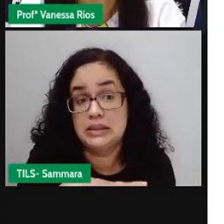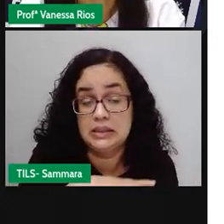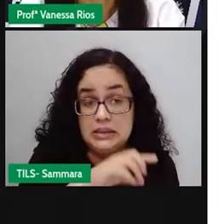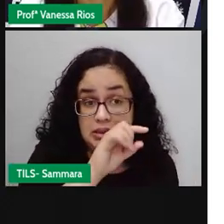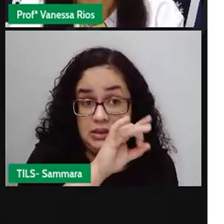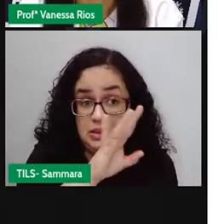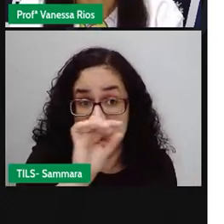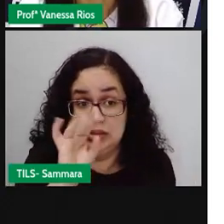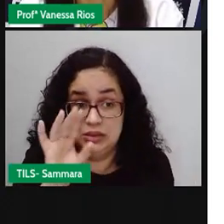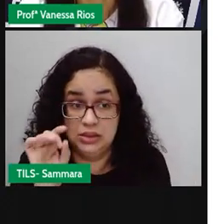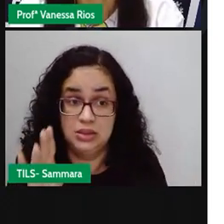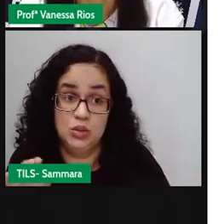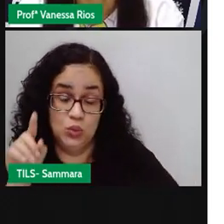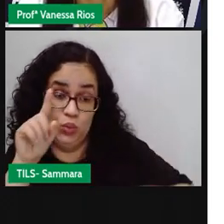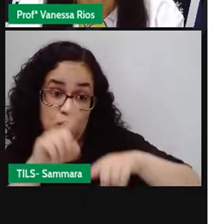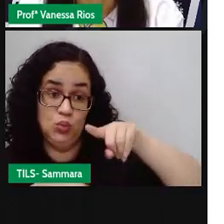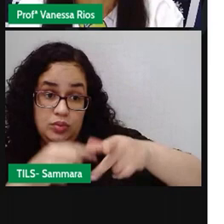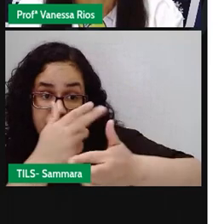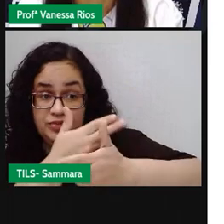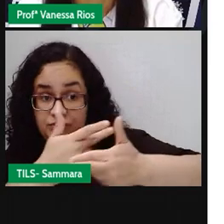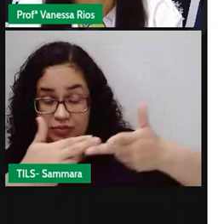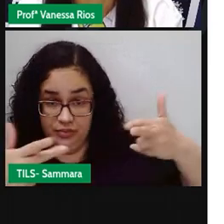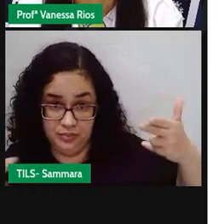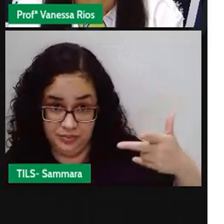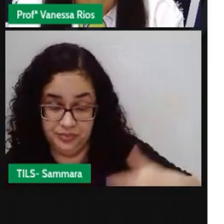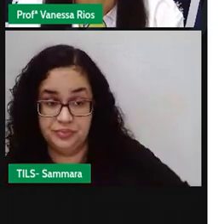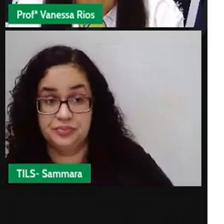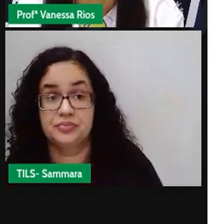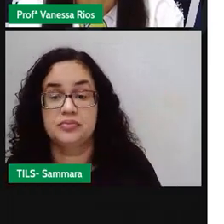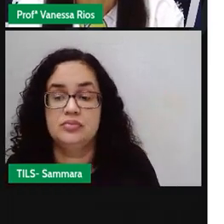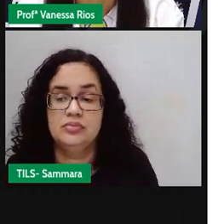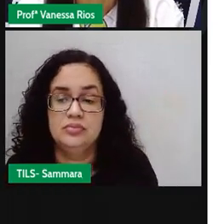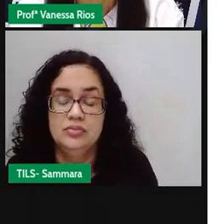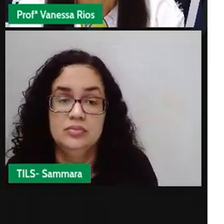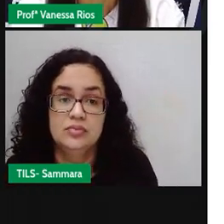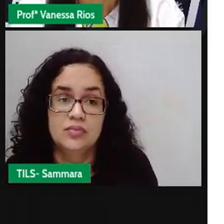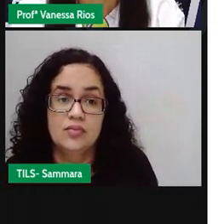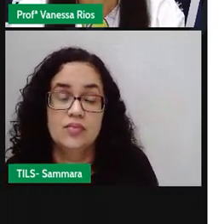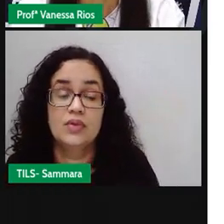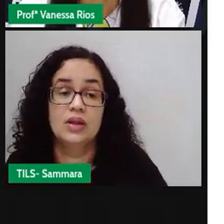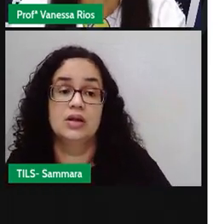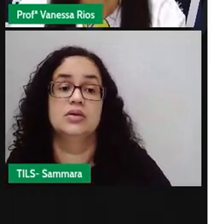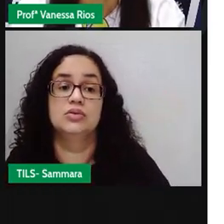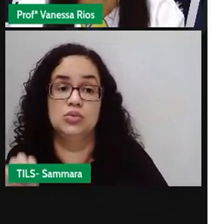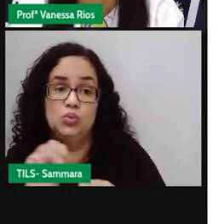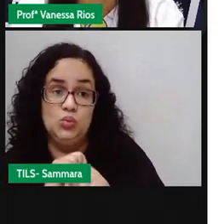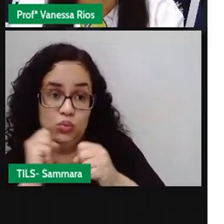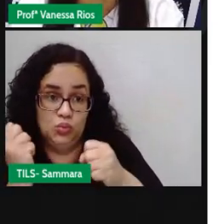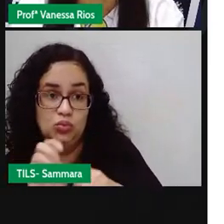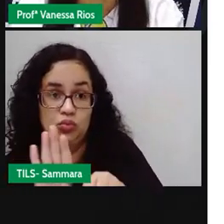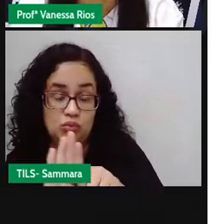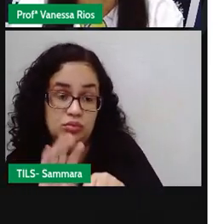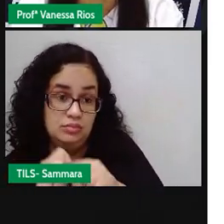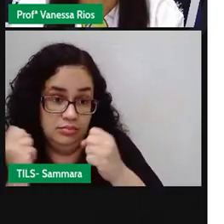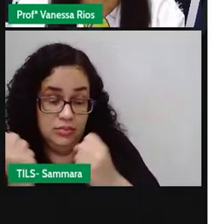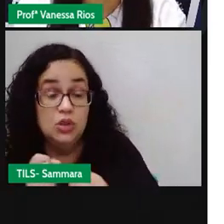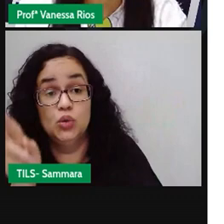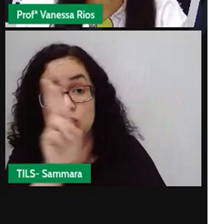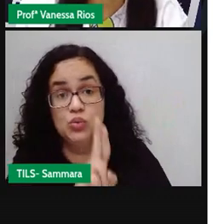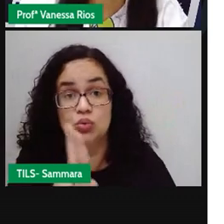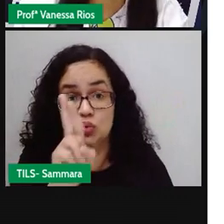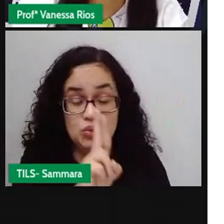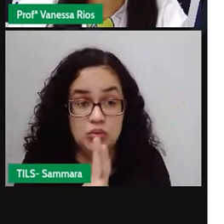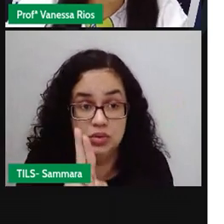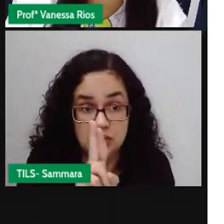cada objeto, né? Que formam. Os materiais são a substância que é utilizada